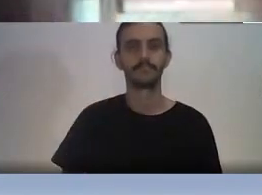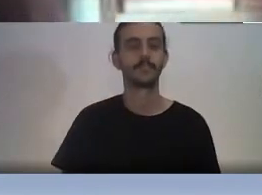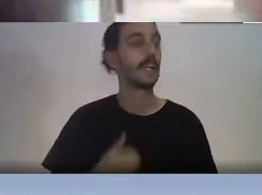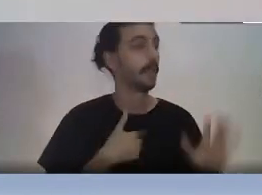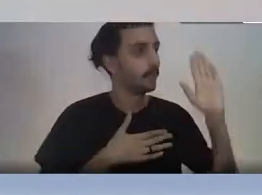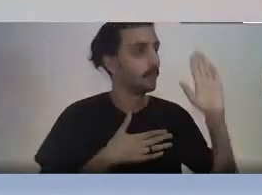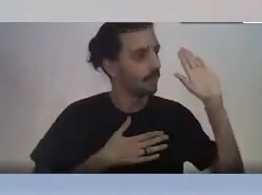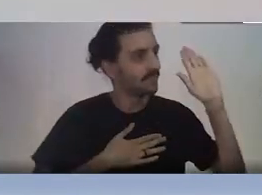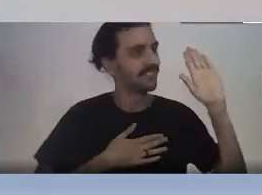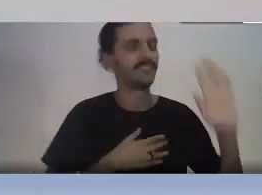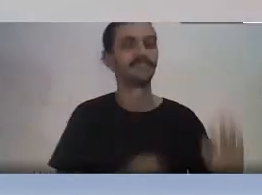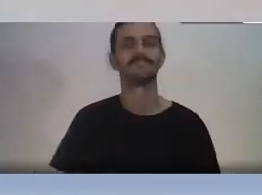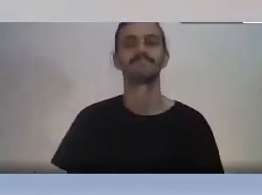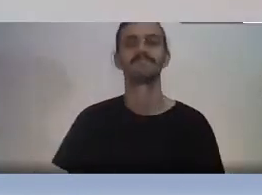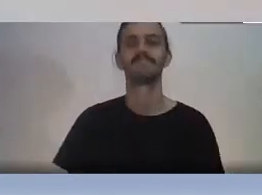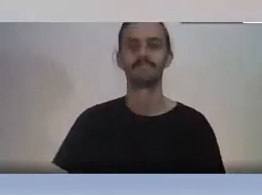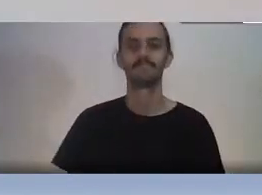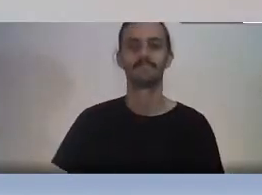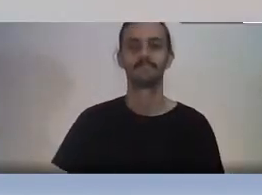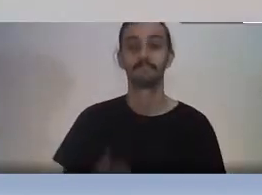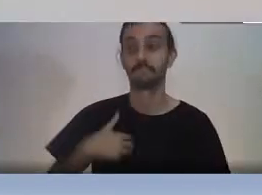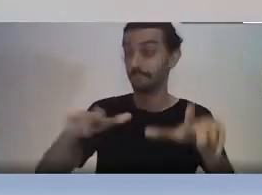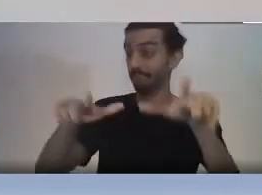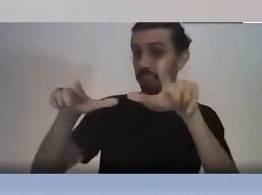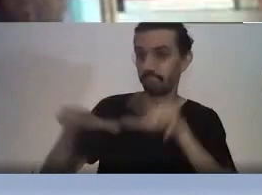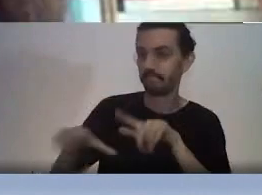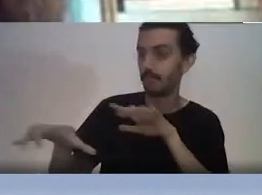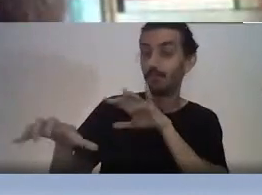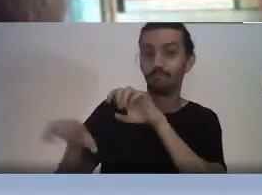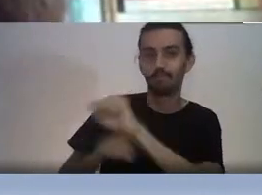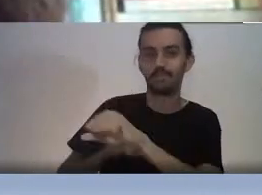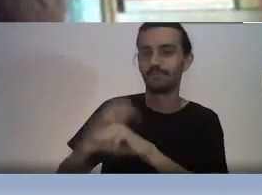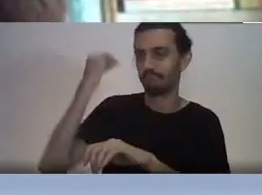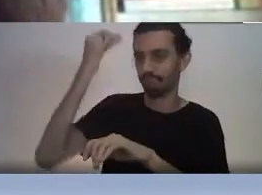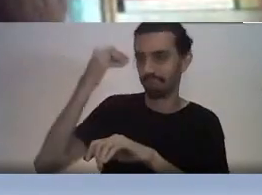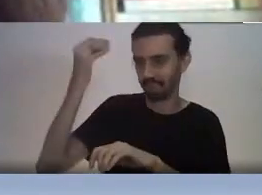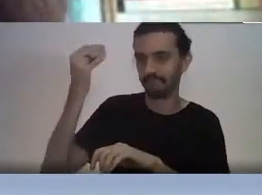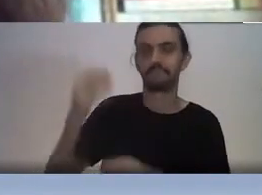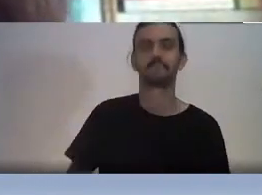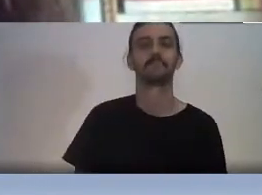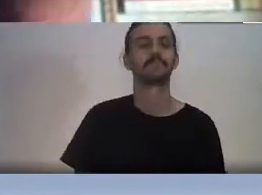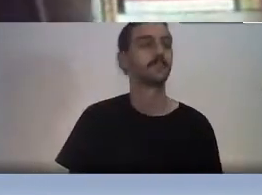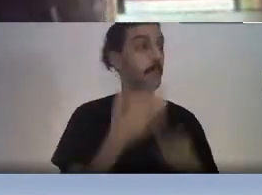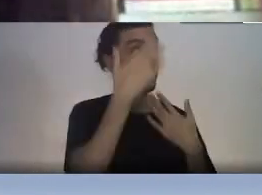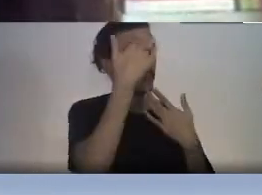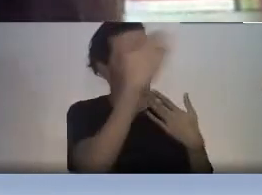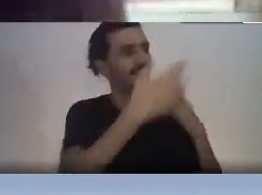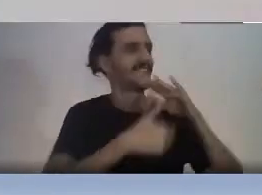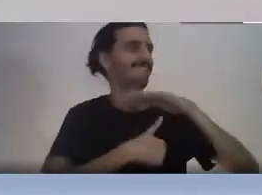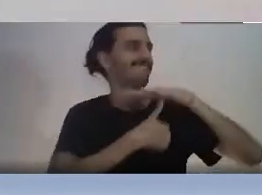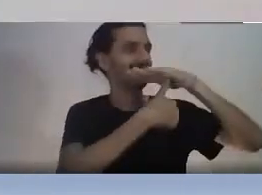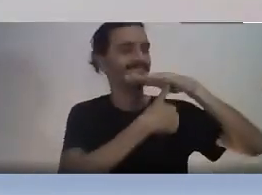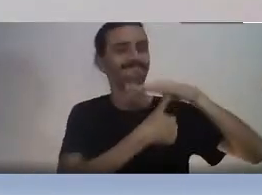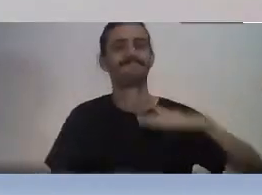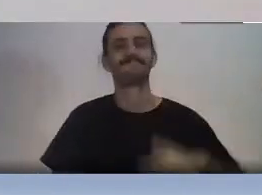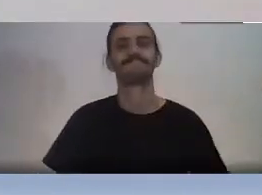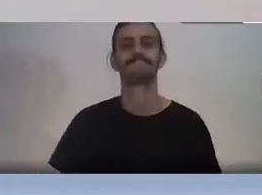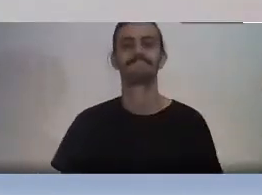Assim eu prometo. Eu lhe concedo o grau de psicóloga. Obrigada, reitora.